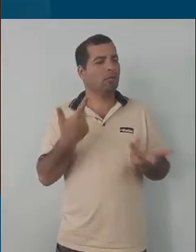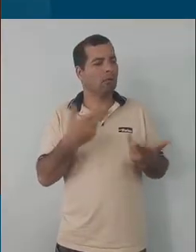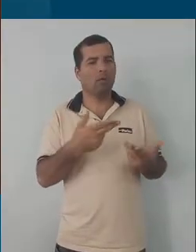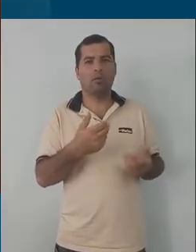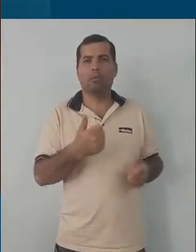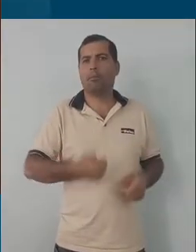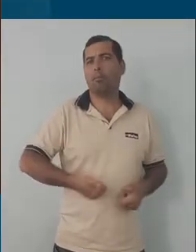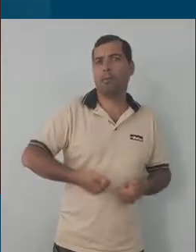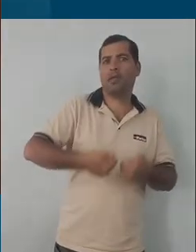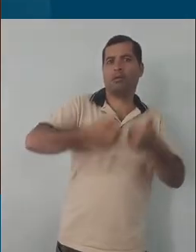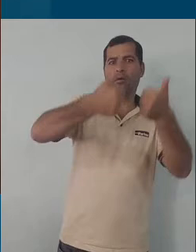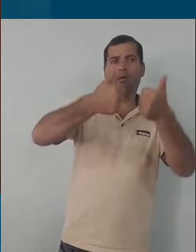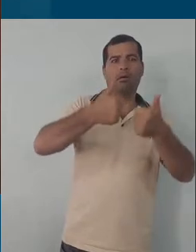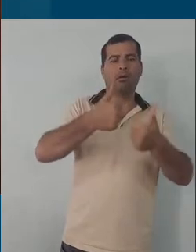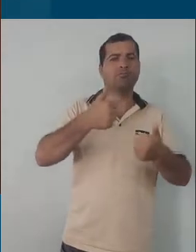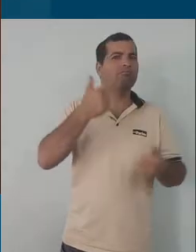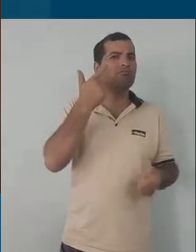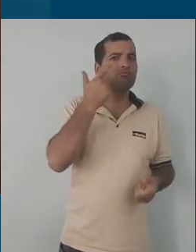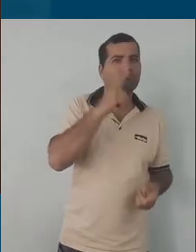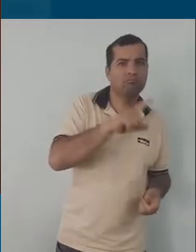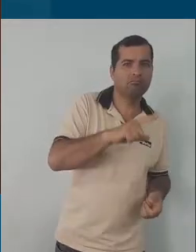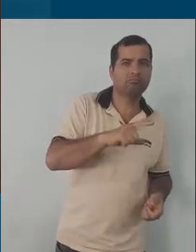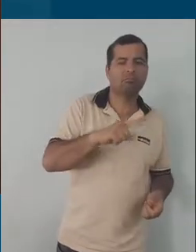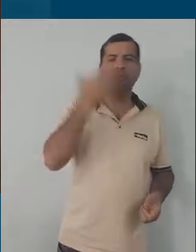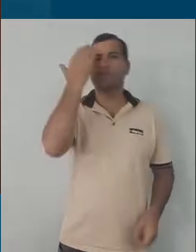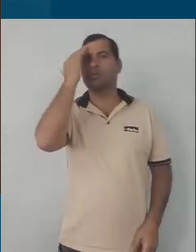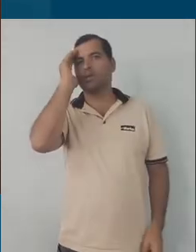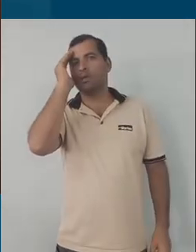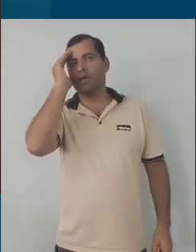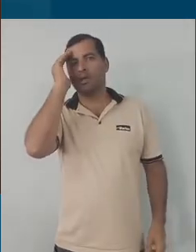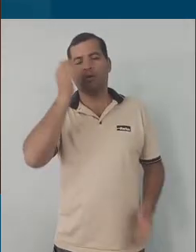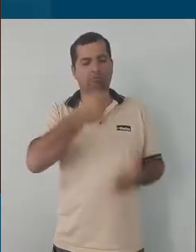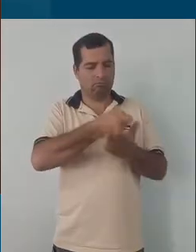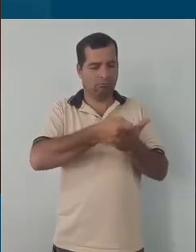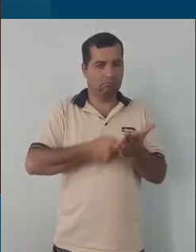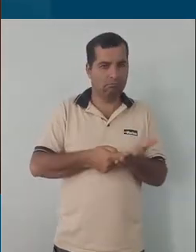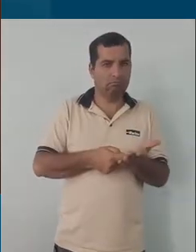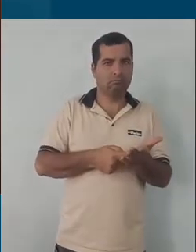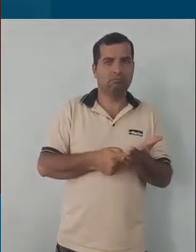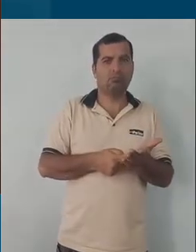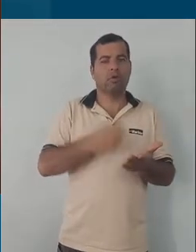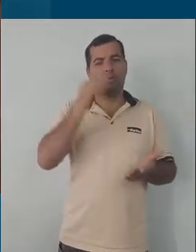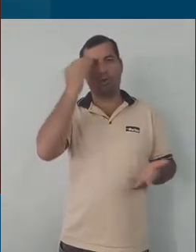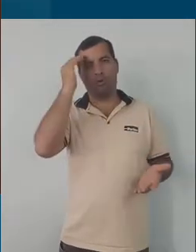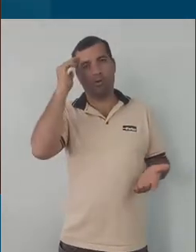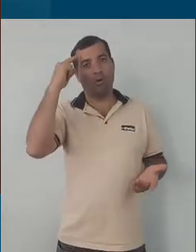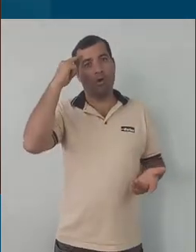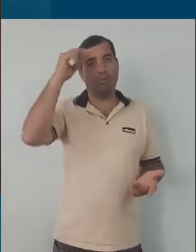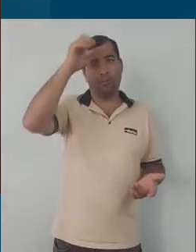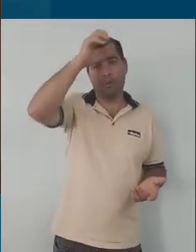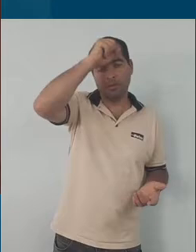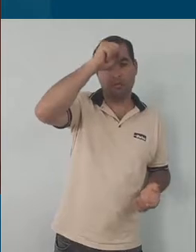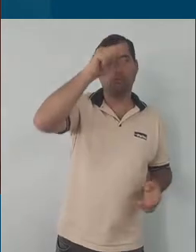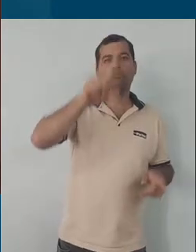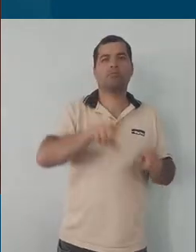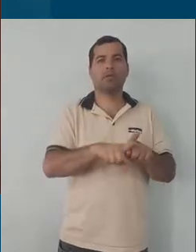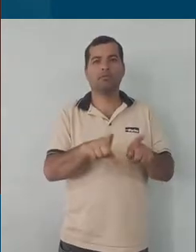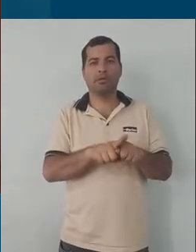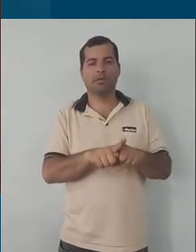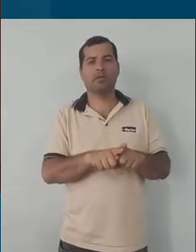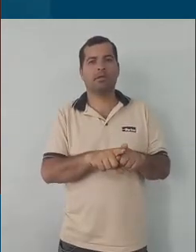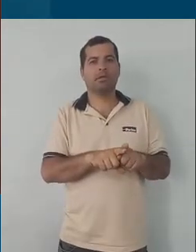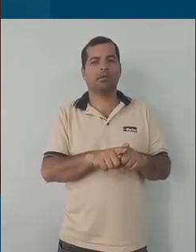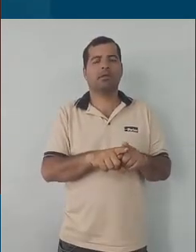de adotar uma compreensão de escrita e algumas técnicas sem preocupação,